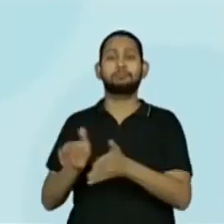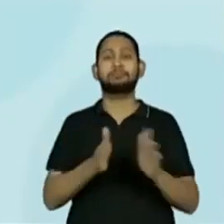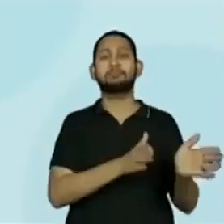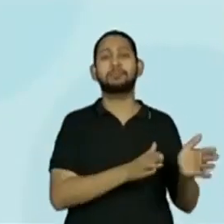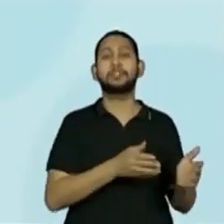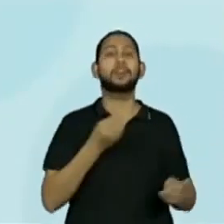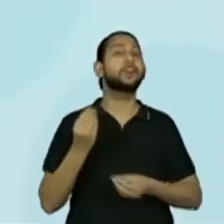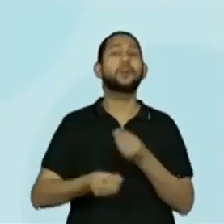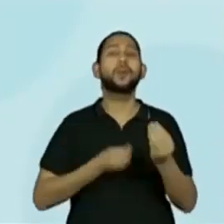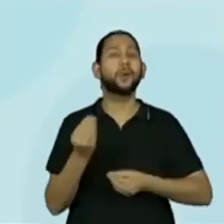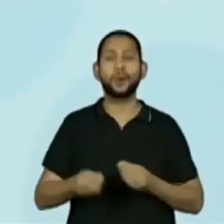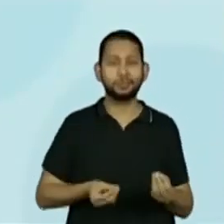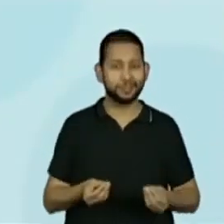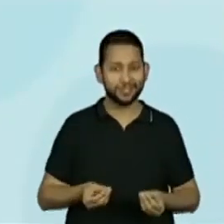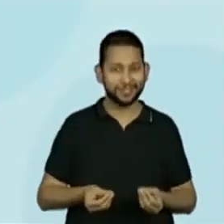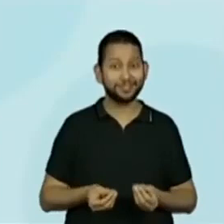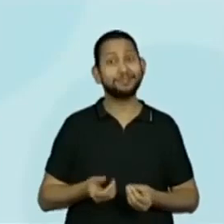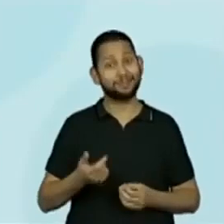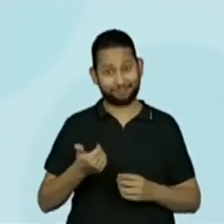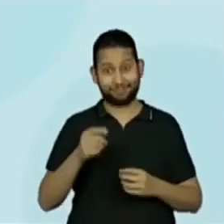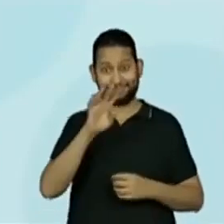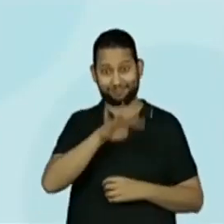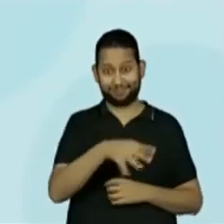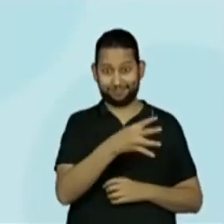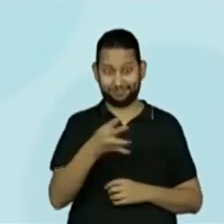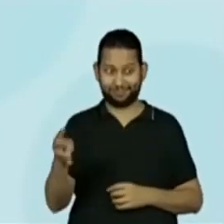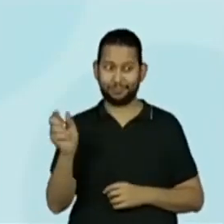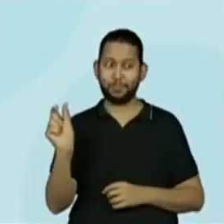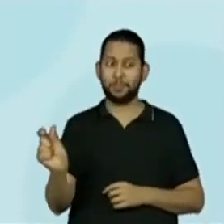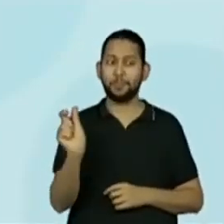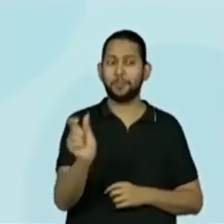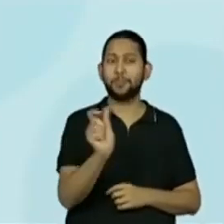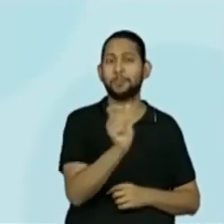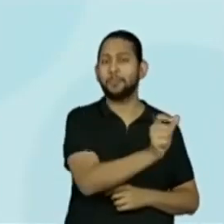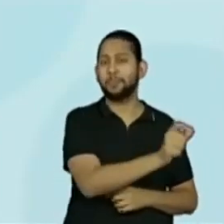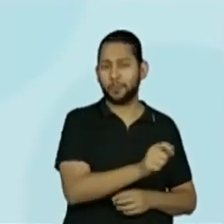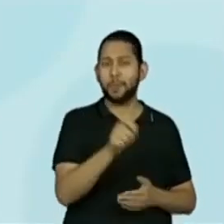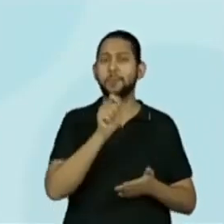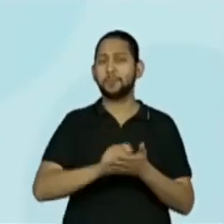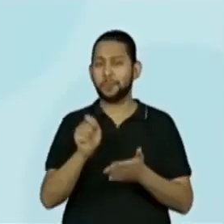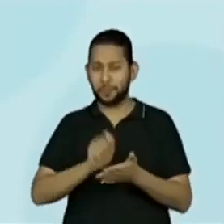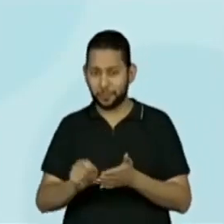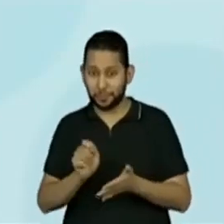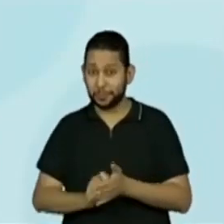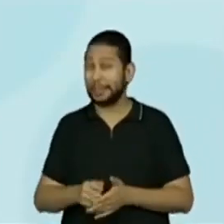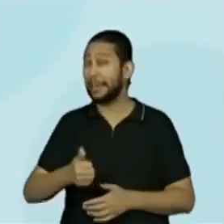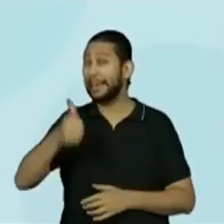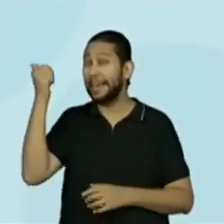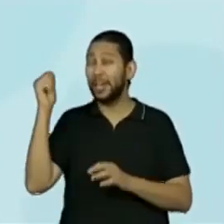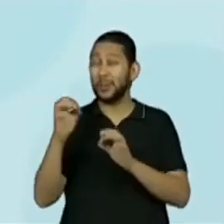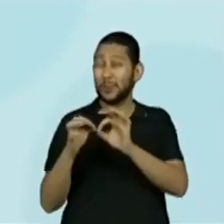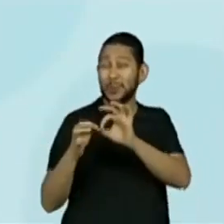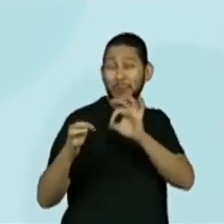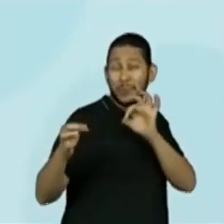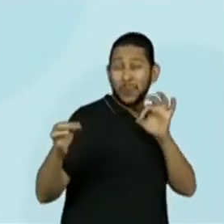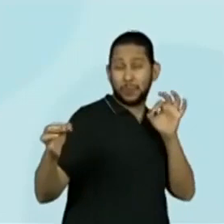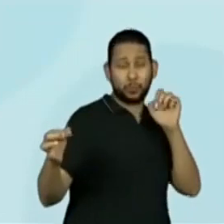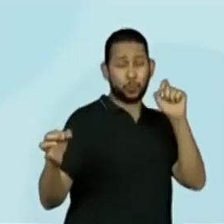leio esse numeral de distância do Sol. Então, ele está bem longe do